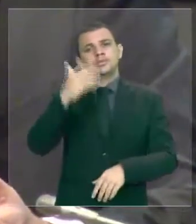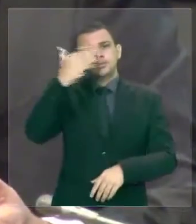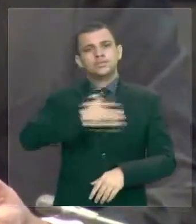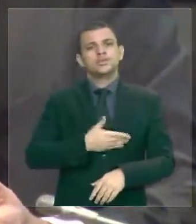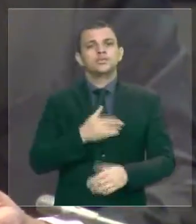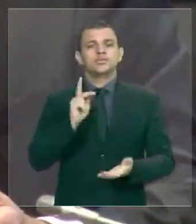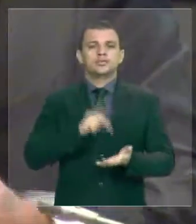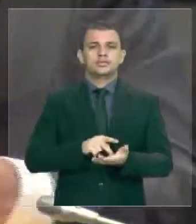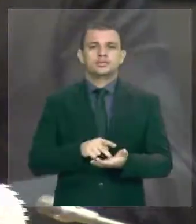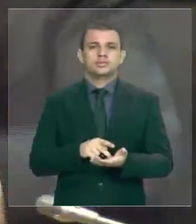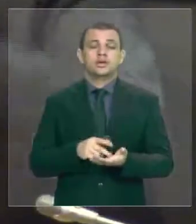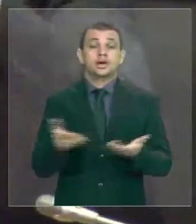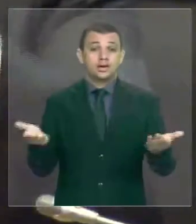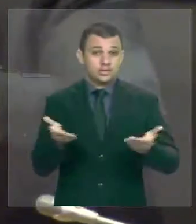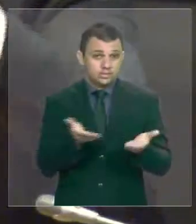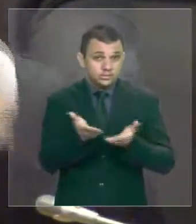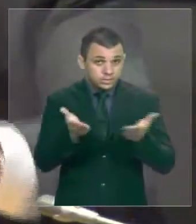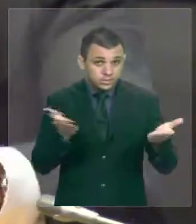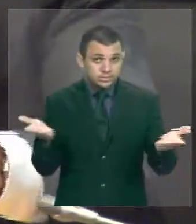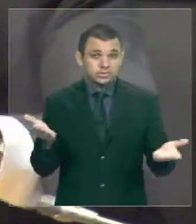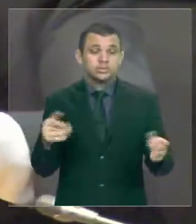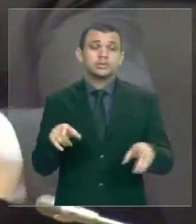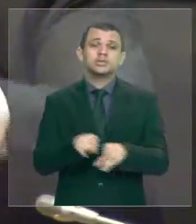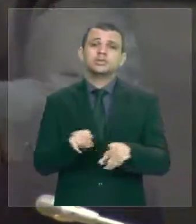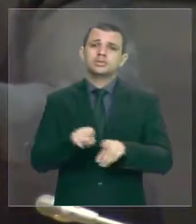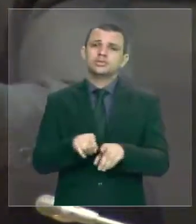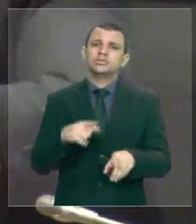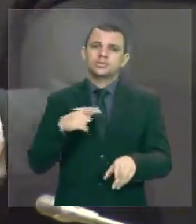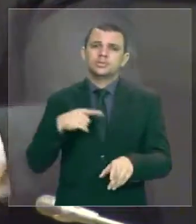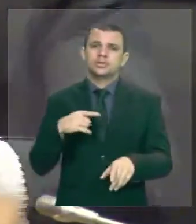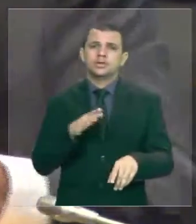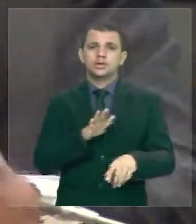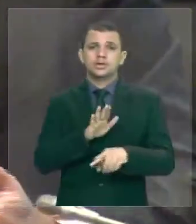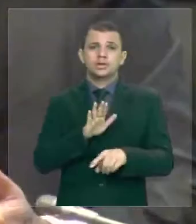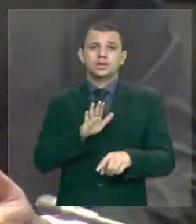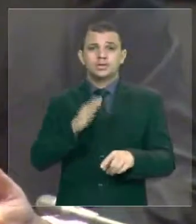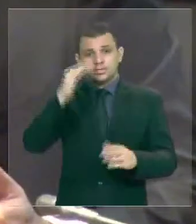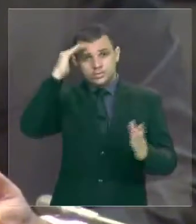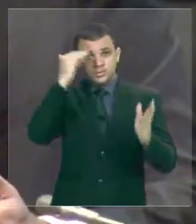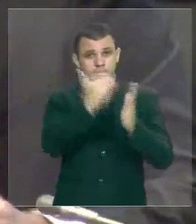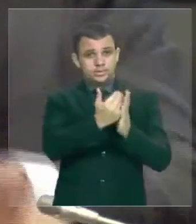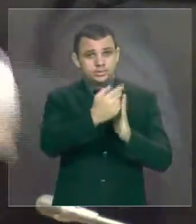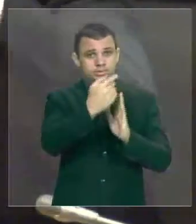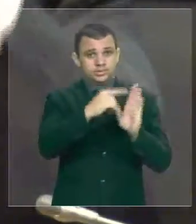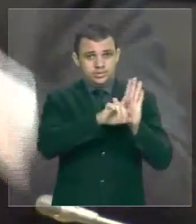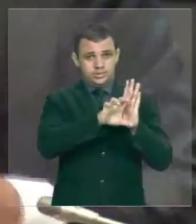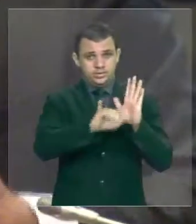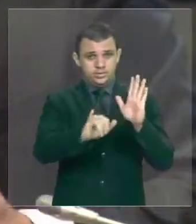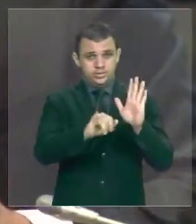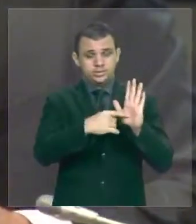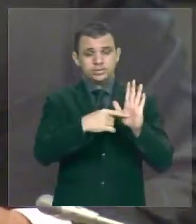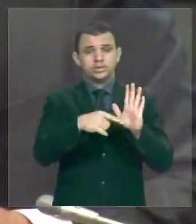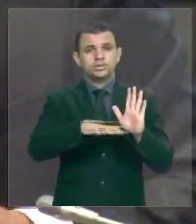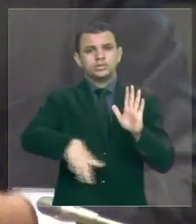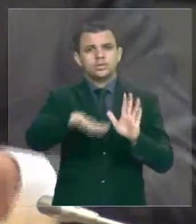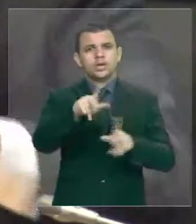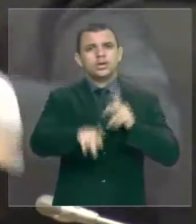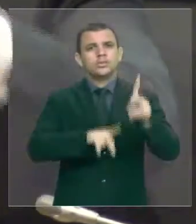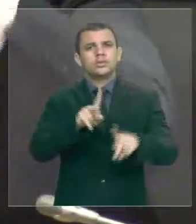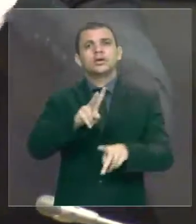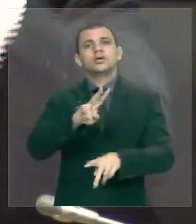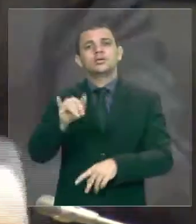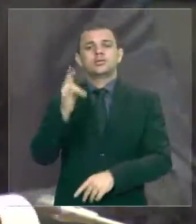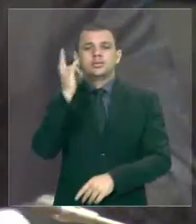licitação, sem dúvida nenhuma, e atendendo tecnicamente o que ali está se pedindo, a população é que vai sair ganhando, porque vamos